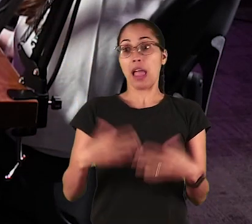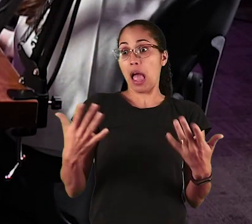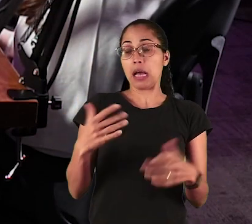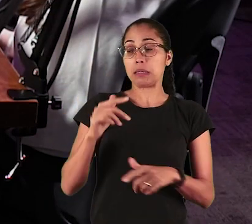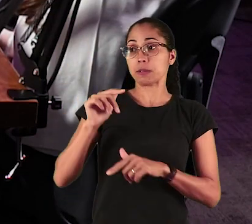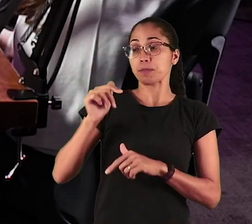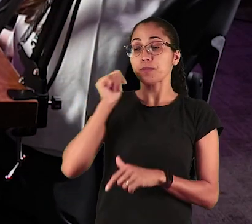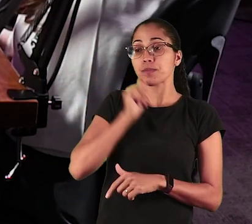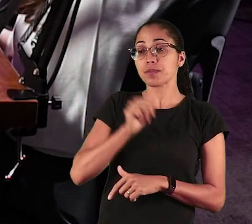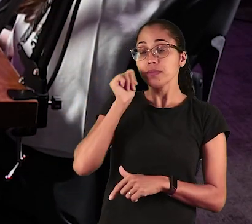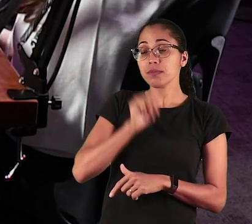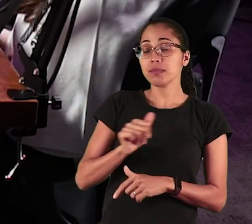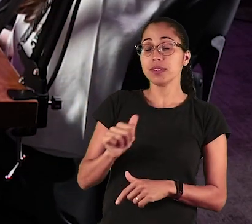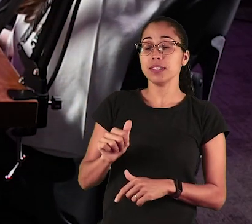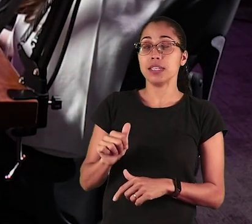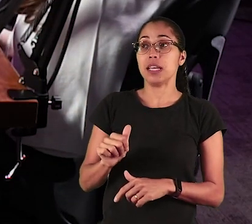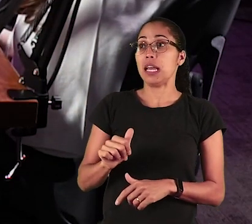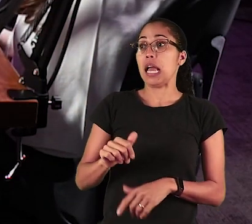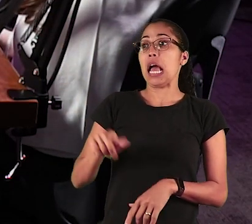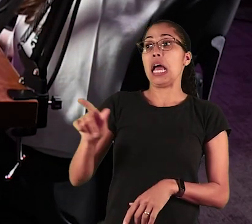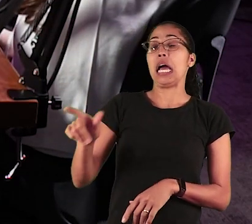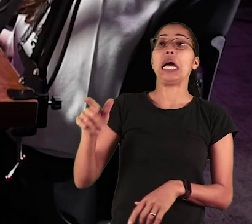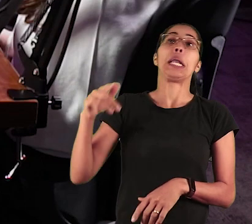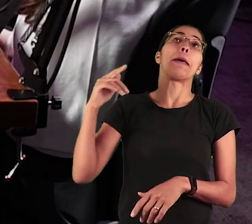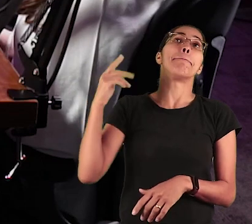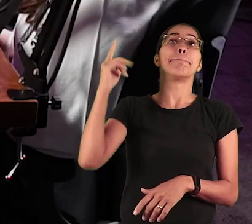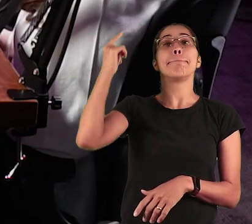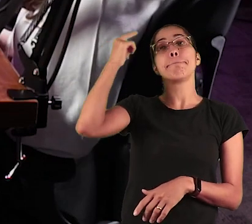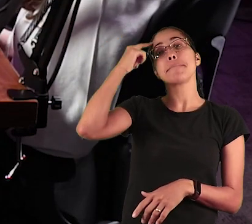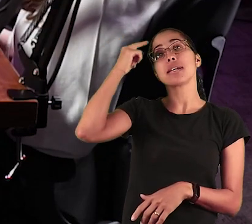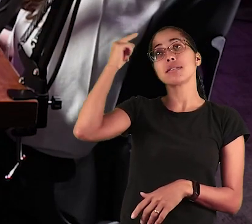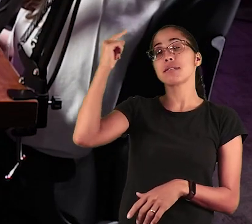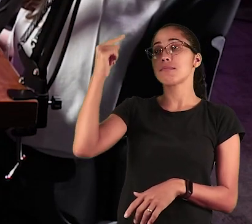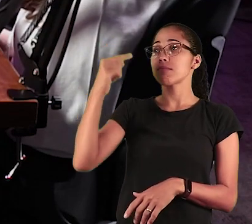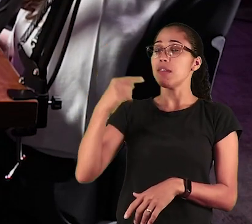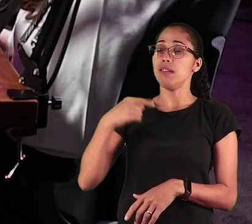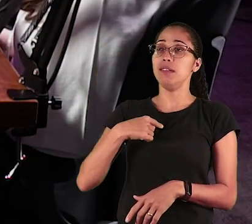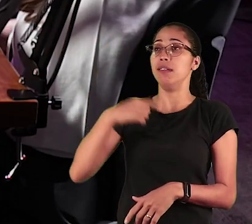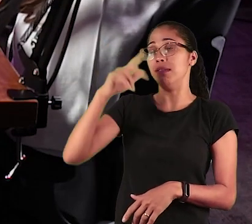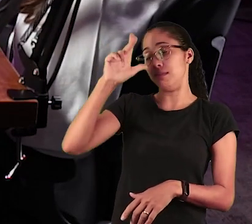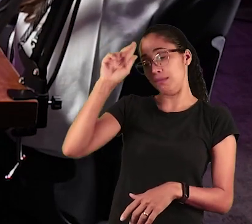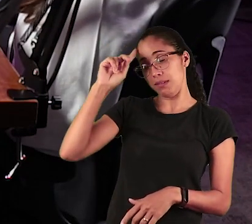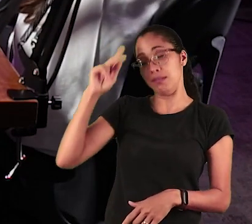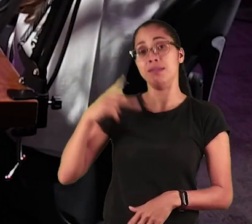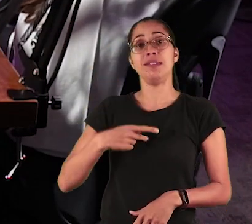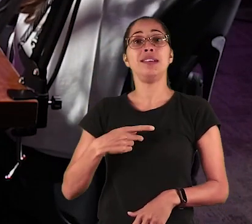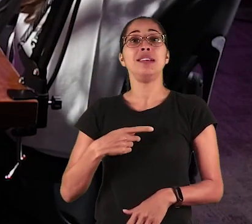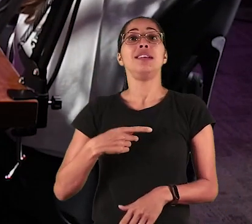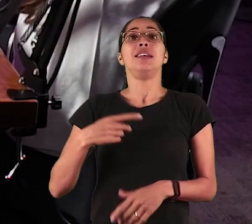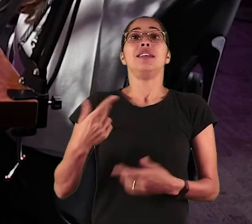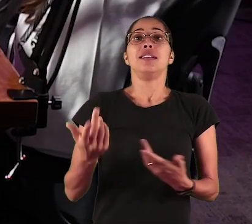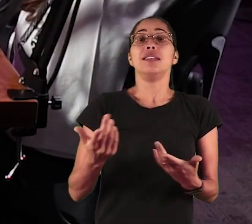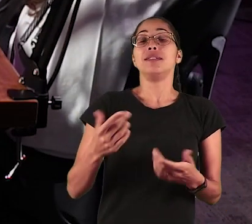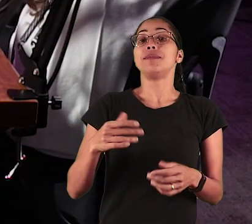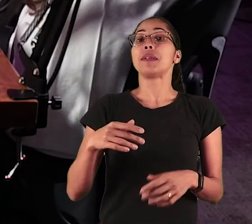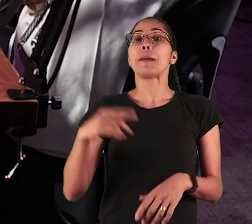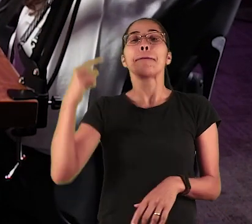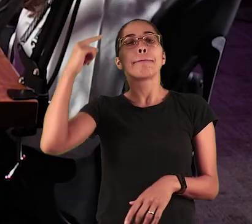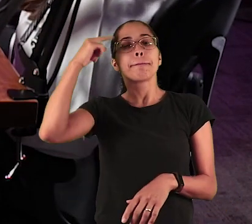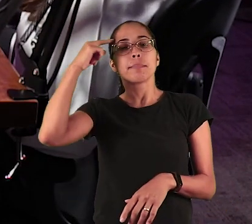é orca role que ela é Ela é quase do mal né porque ela só pensa nela isso tem ela não se identifica